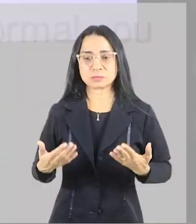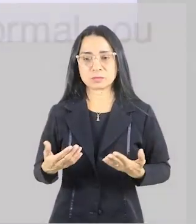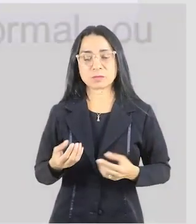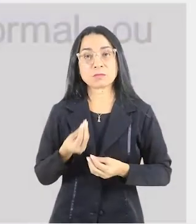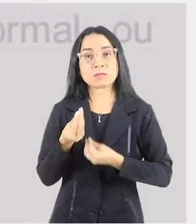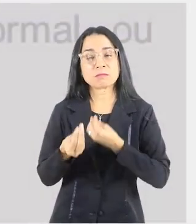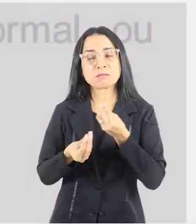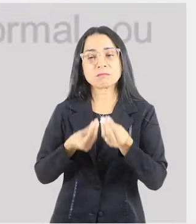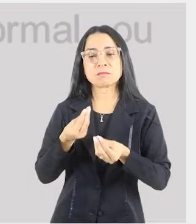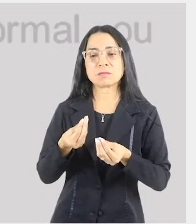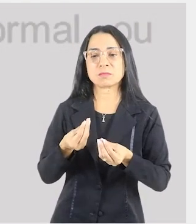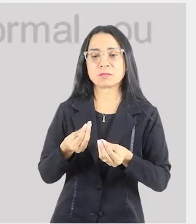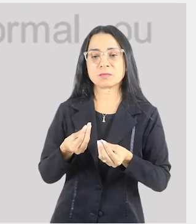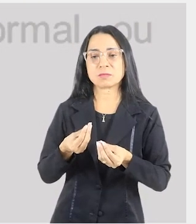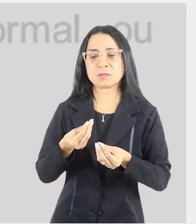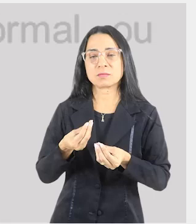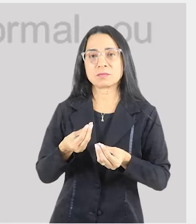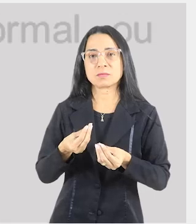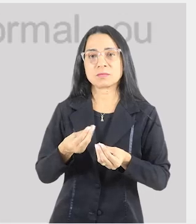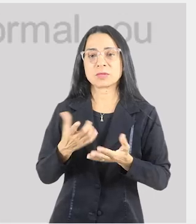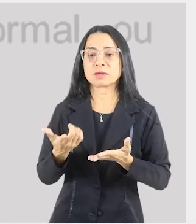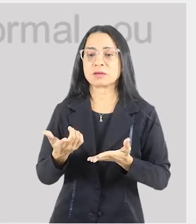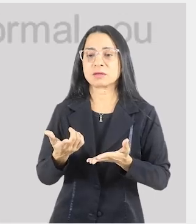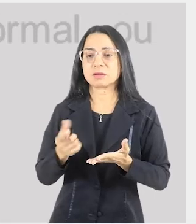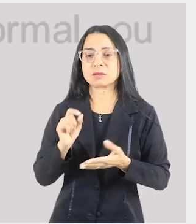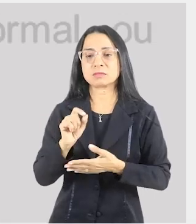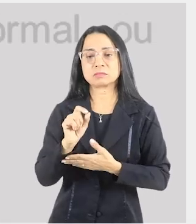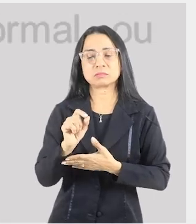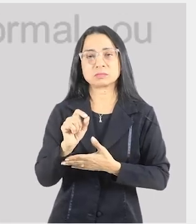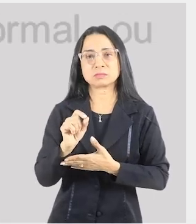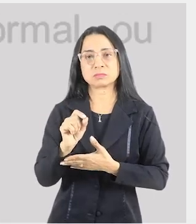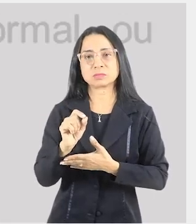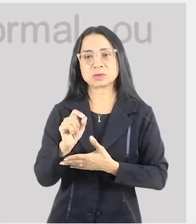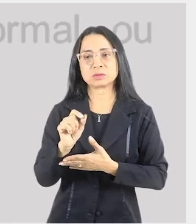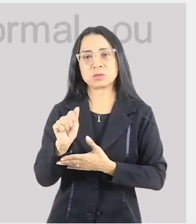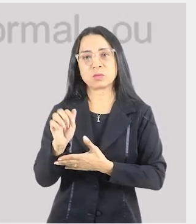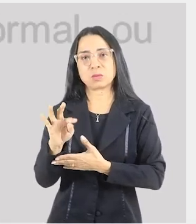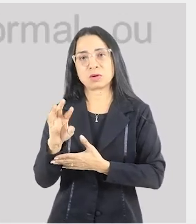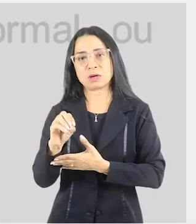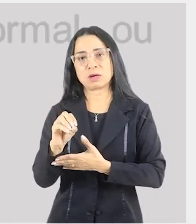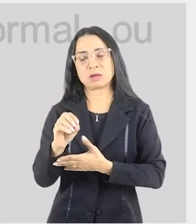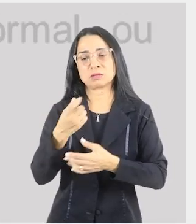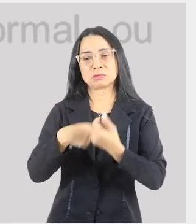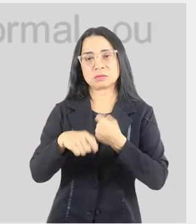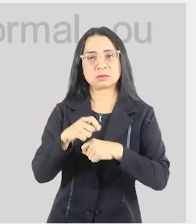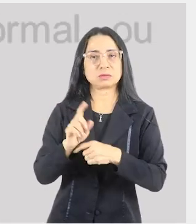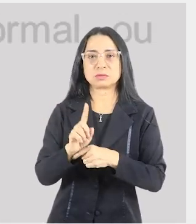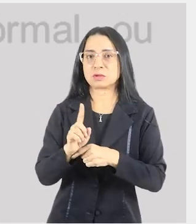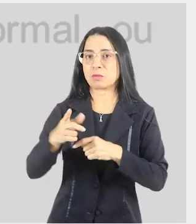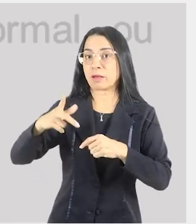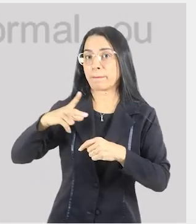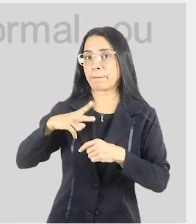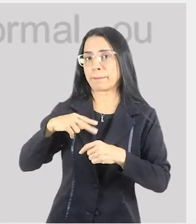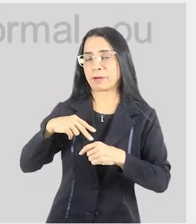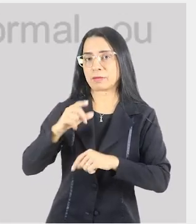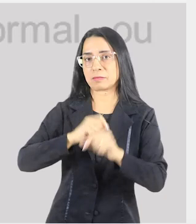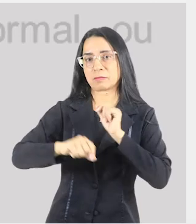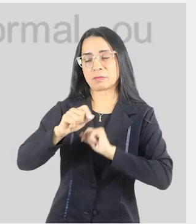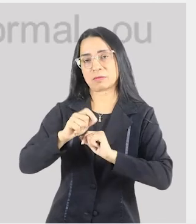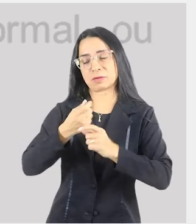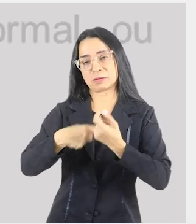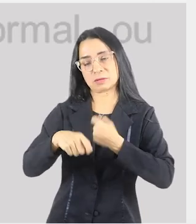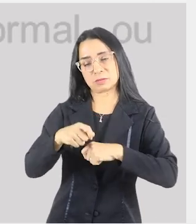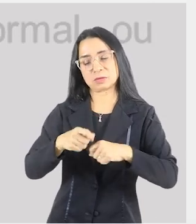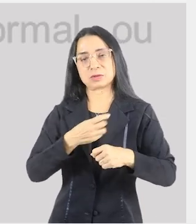Nesta condição, nos termos em que o ato administrativo não é privativo da administração pública formal,